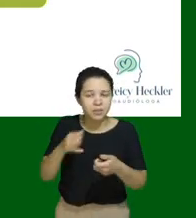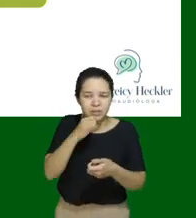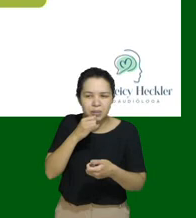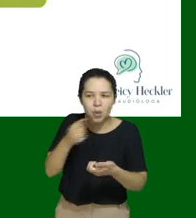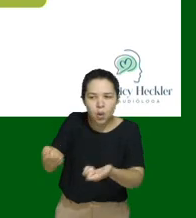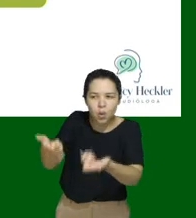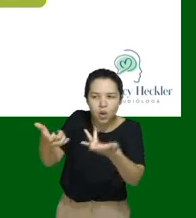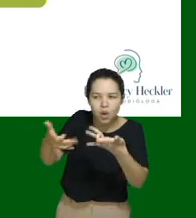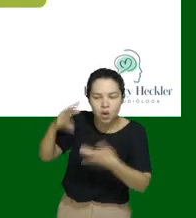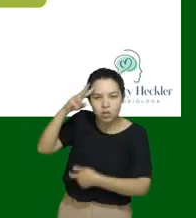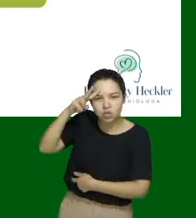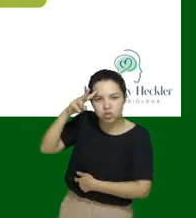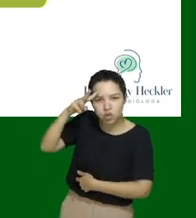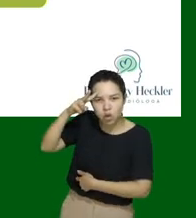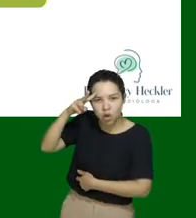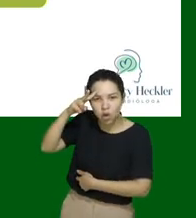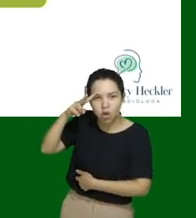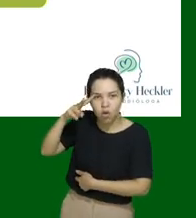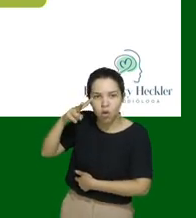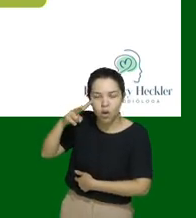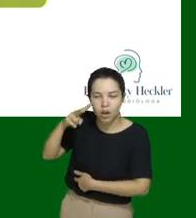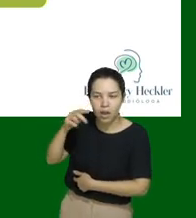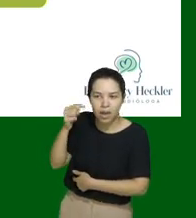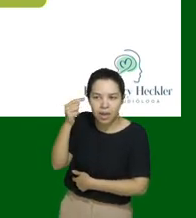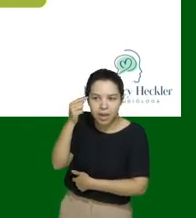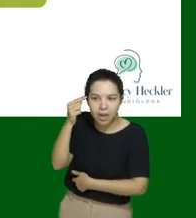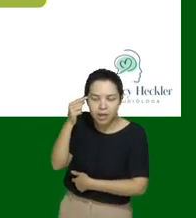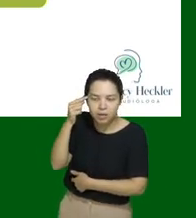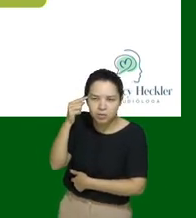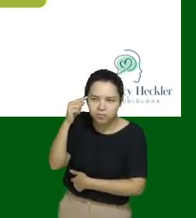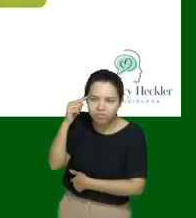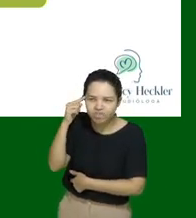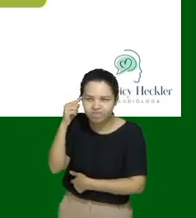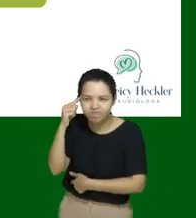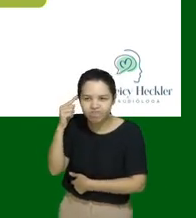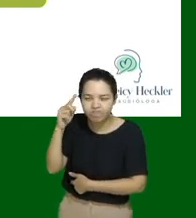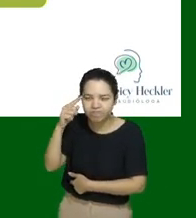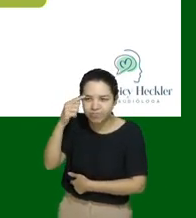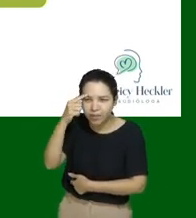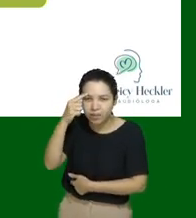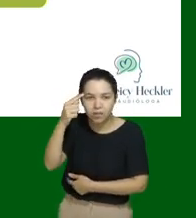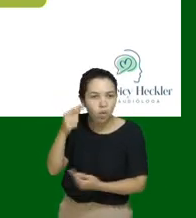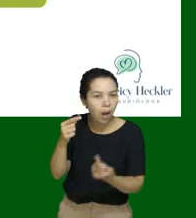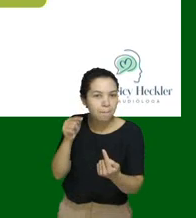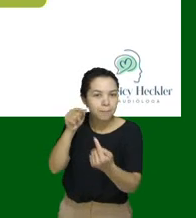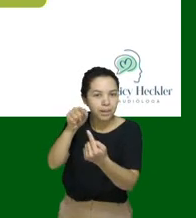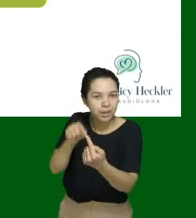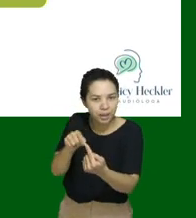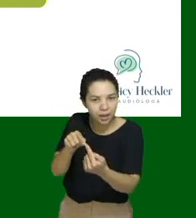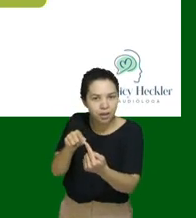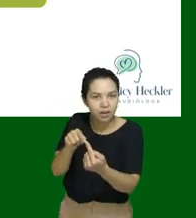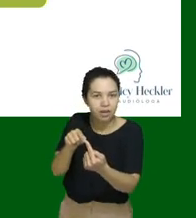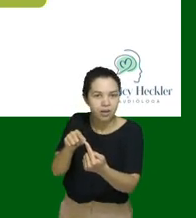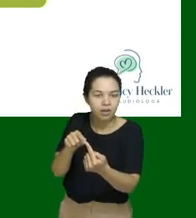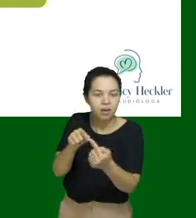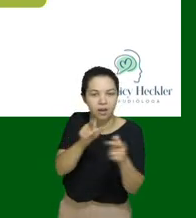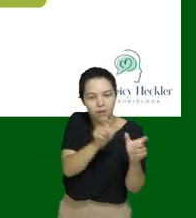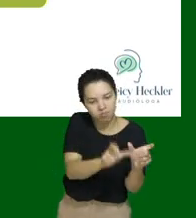bagunçado. Ele não consegue evocar da memória na colocação sequencial